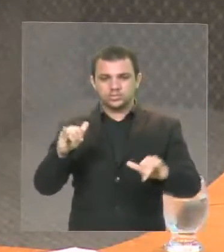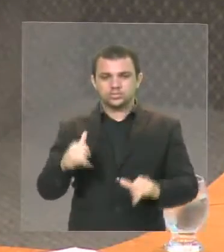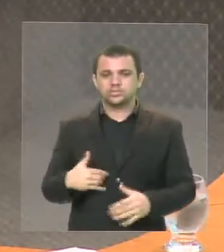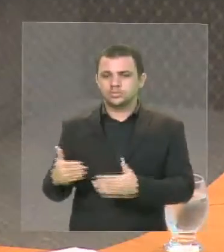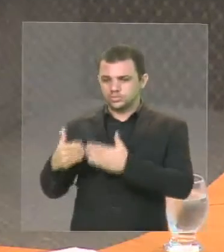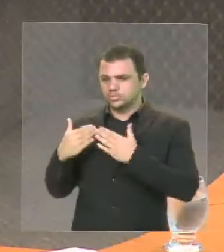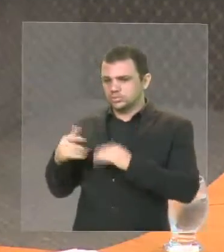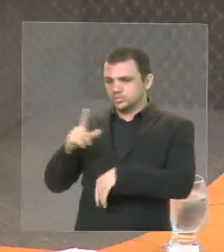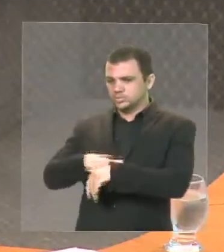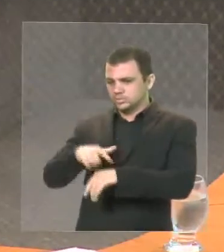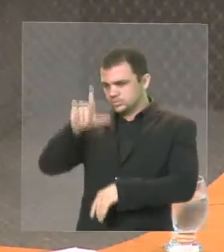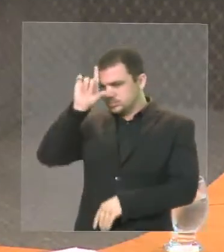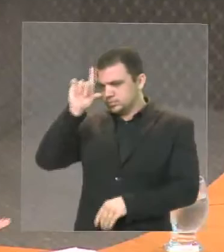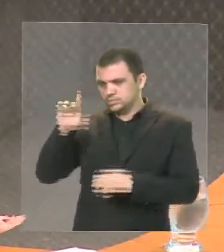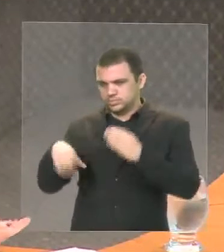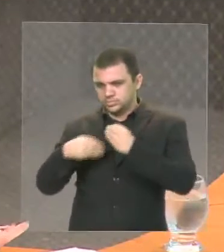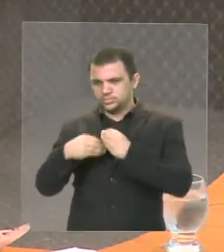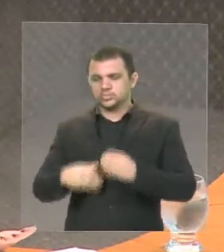liderança,